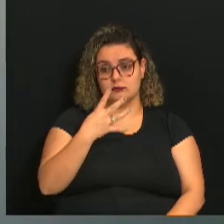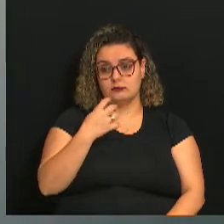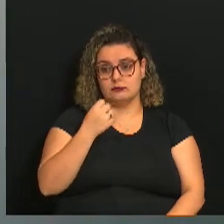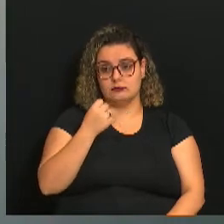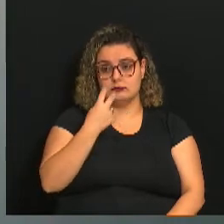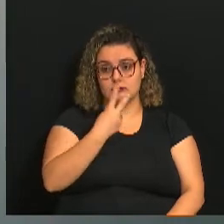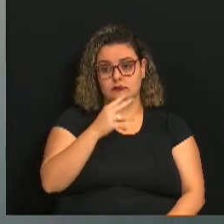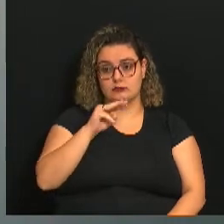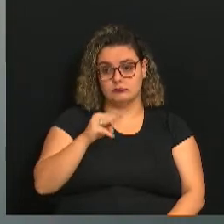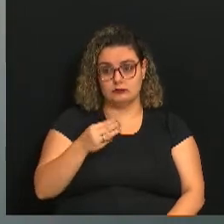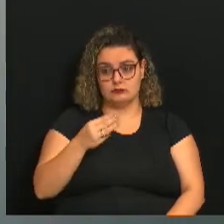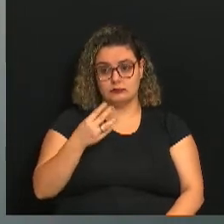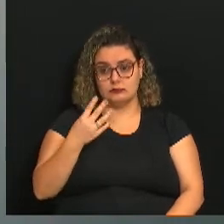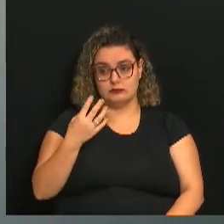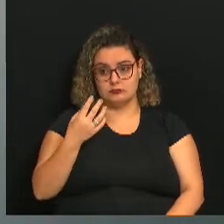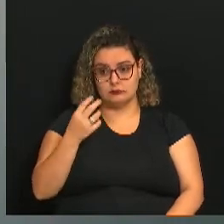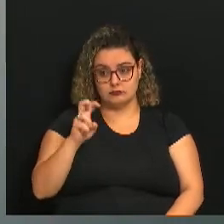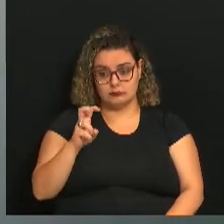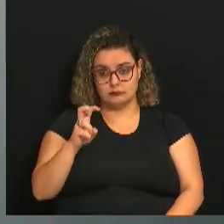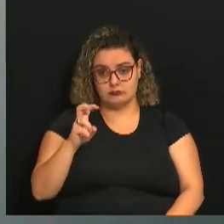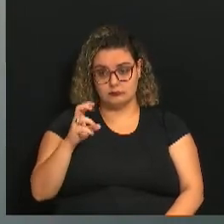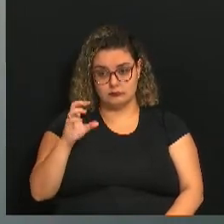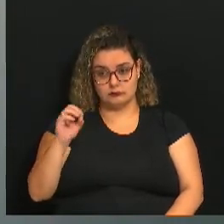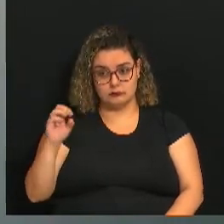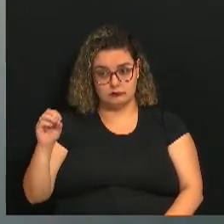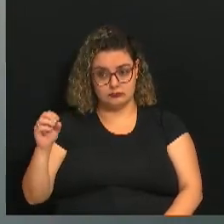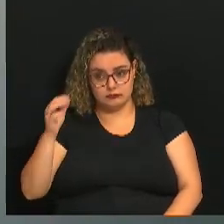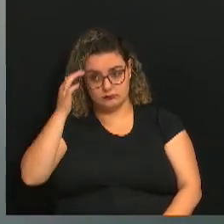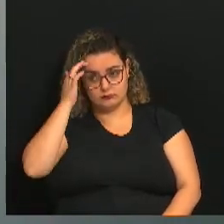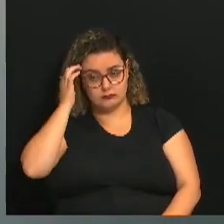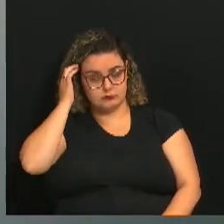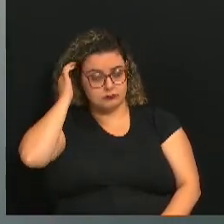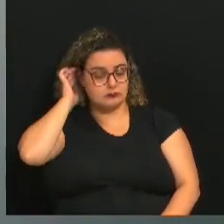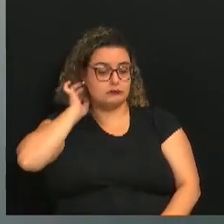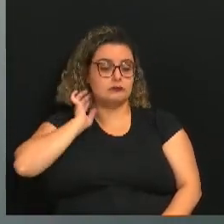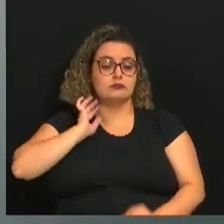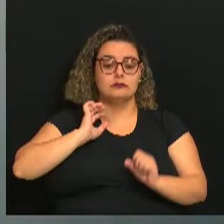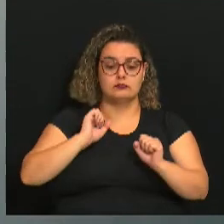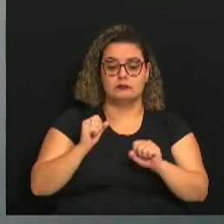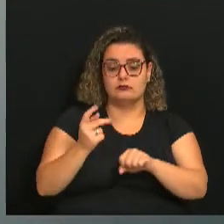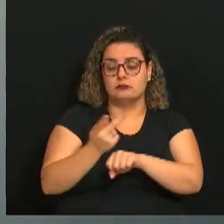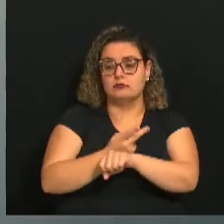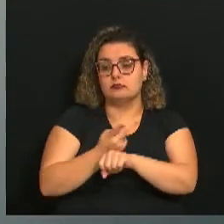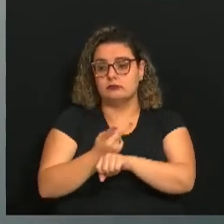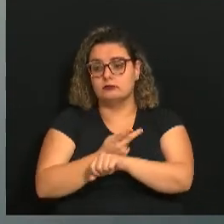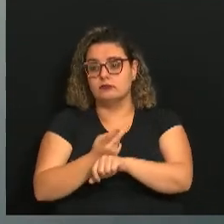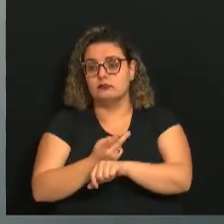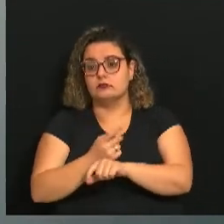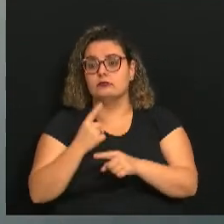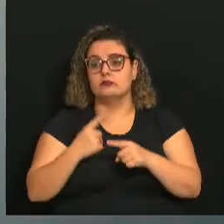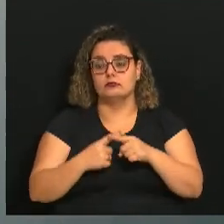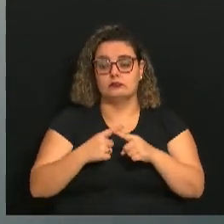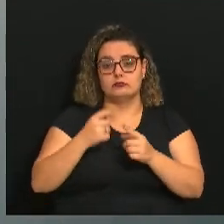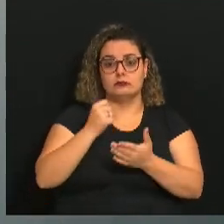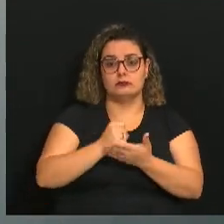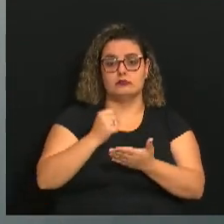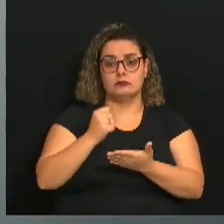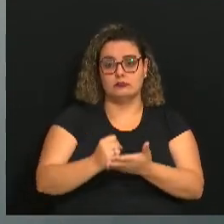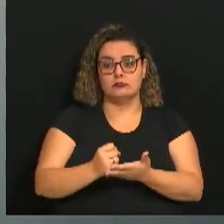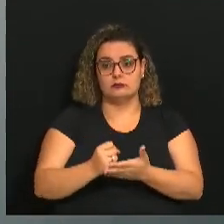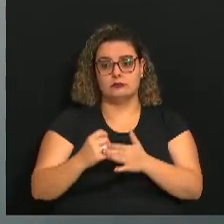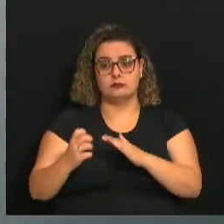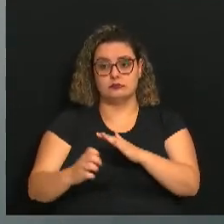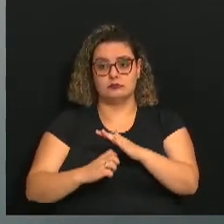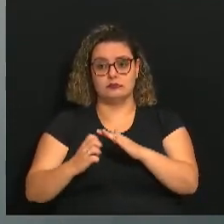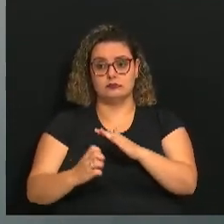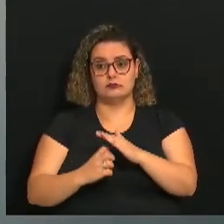realmente procede para o contrato da limpeza. Pode ter sido alguma coisa que, eventualmente, alguém levantou, até. Por quê? Porque lá no contrato dessa empresa, ela não